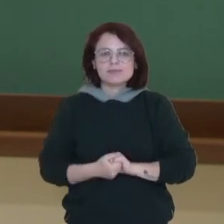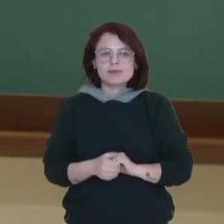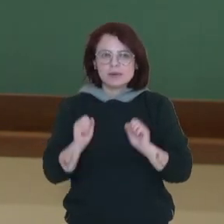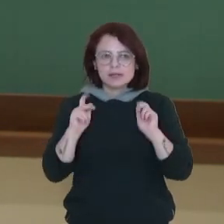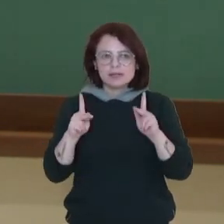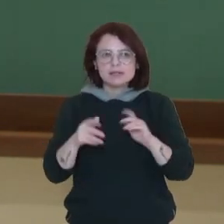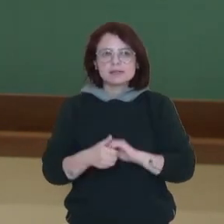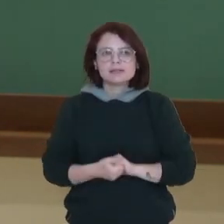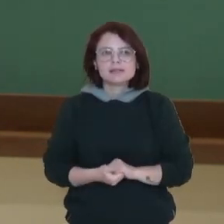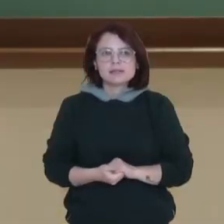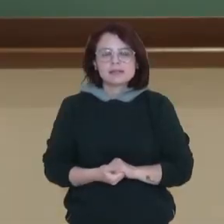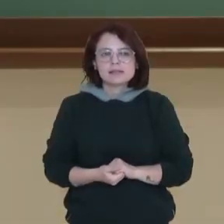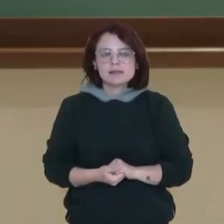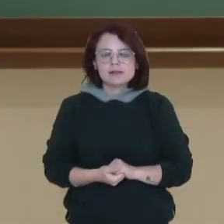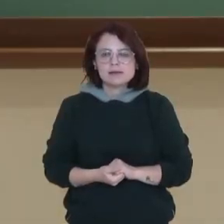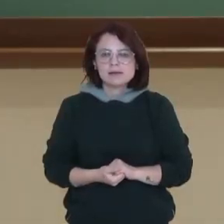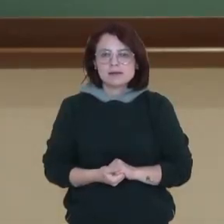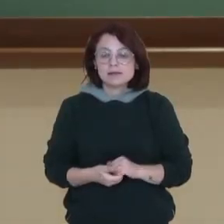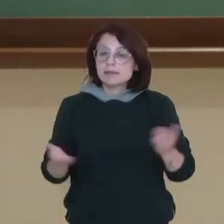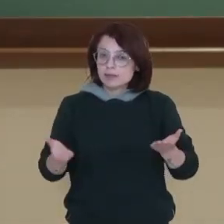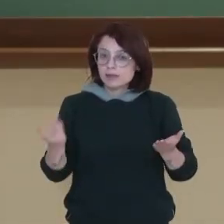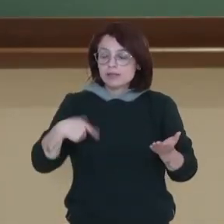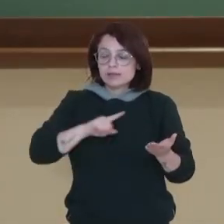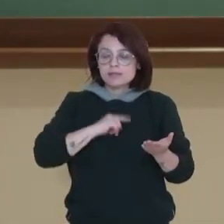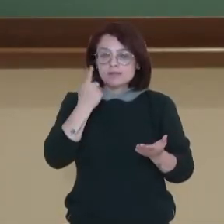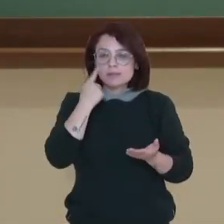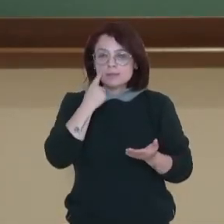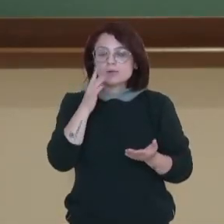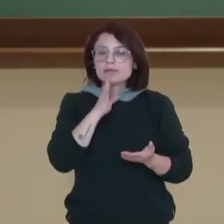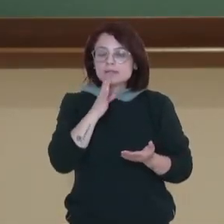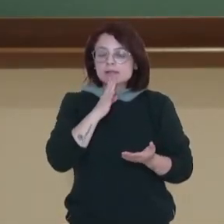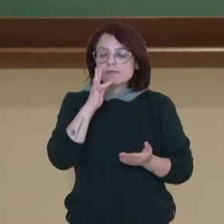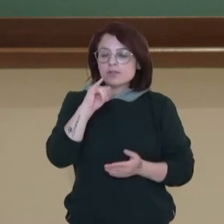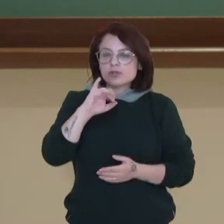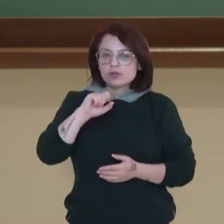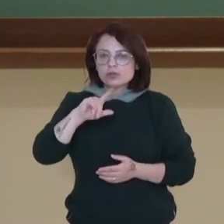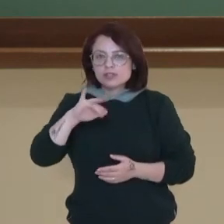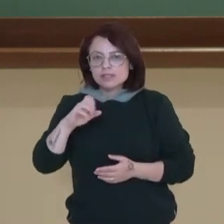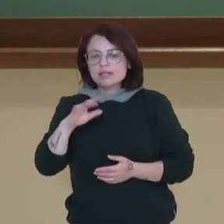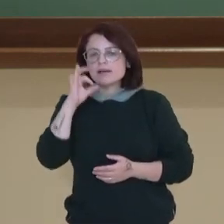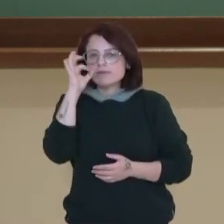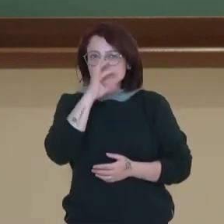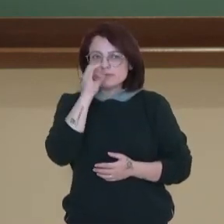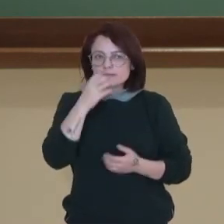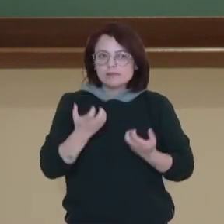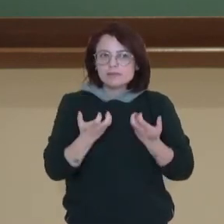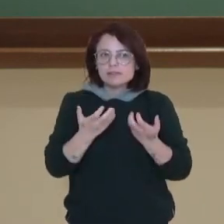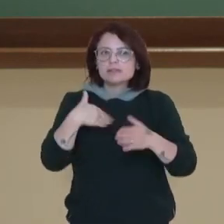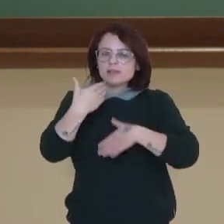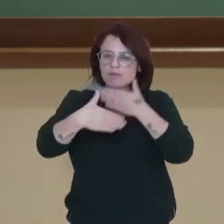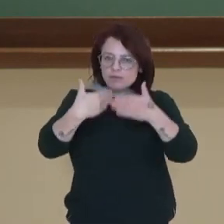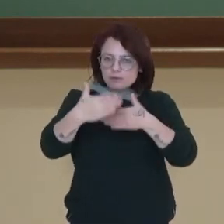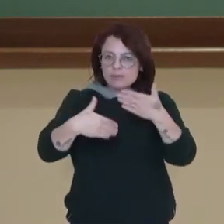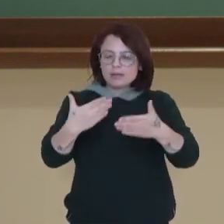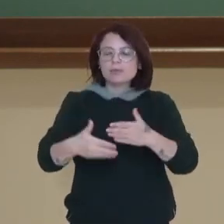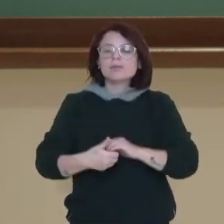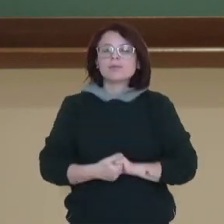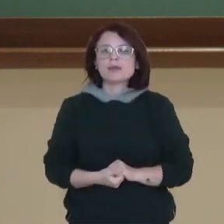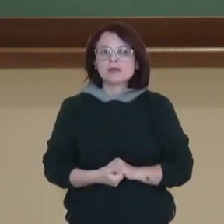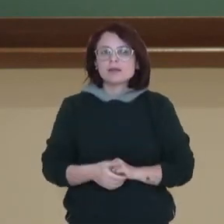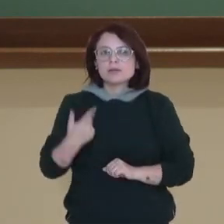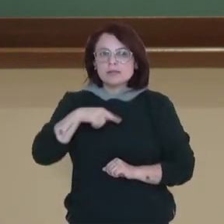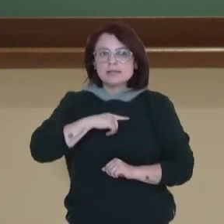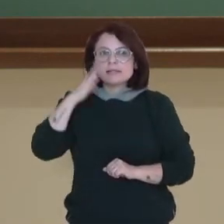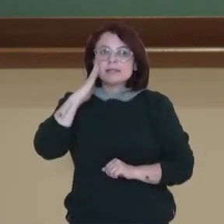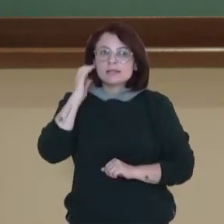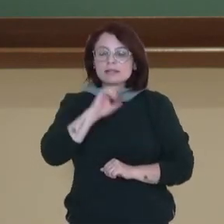ok? Bom, nessa aula então nós conhecemos a fisiologia que trata, né, do desenvolvimento, metabolismo das plantas, e